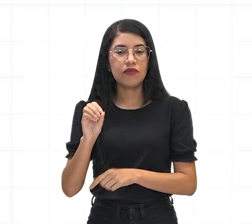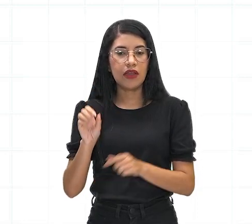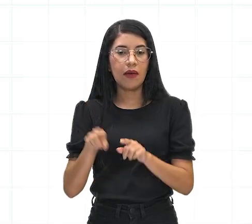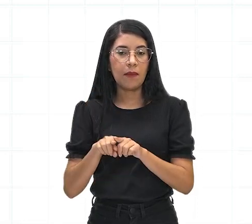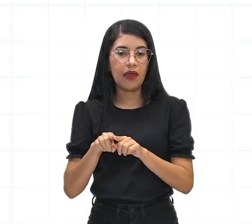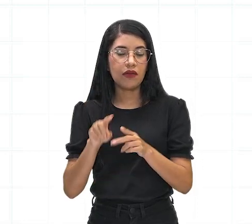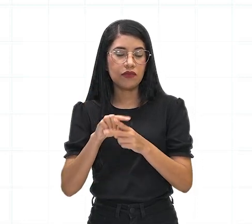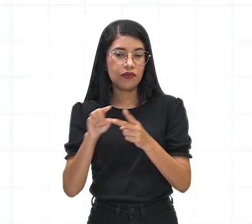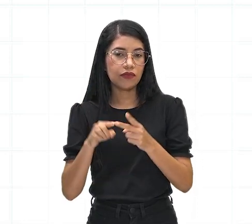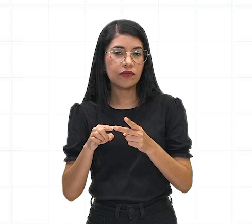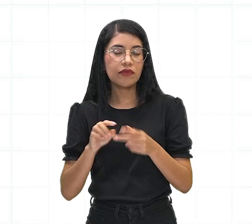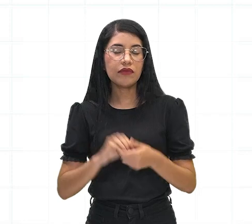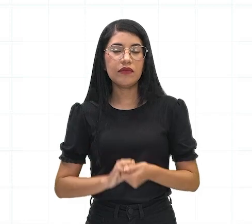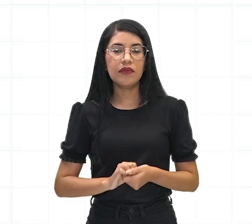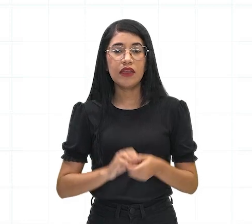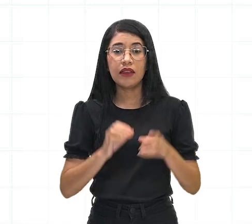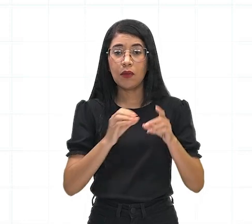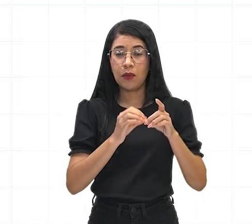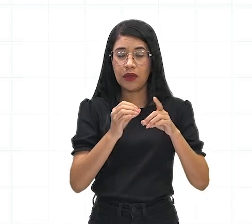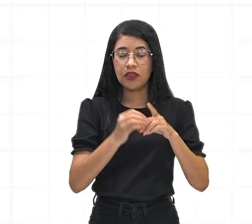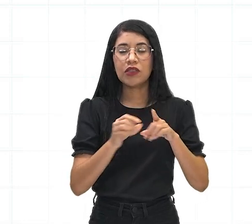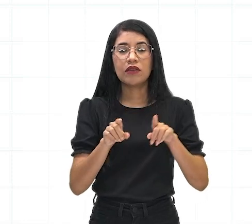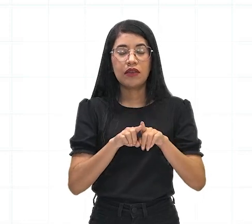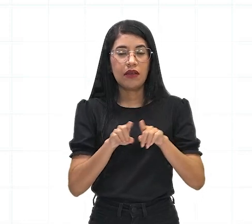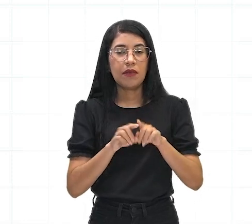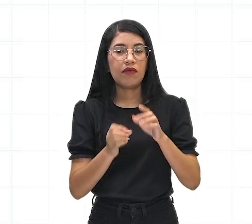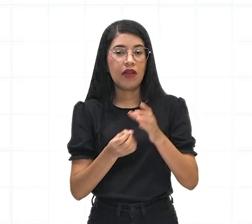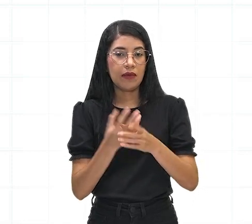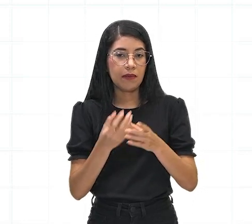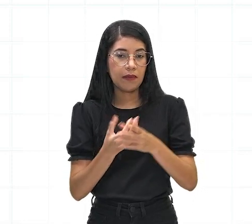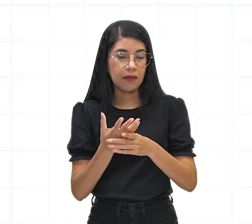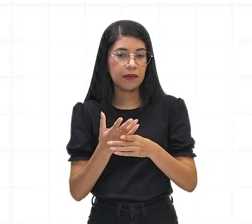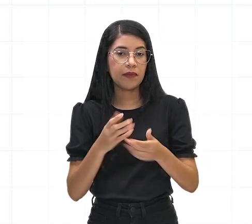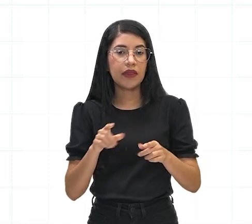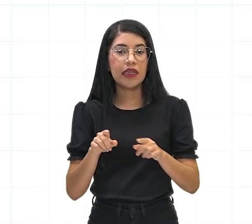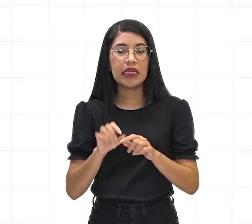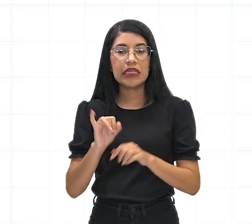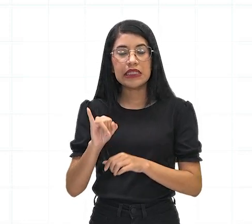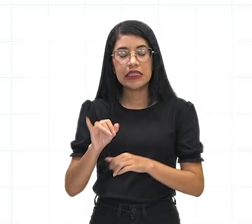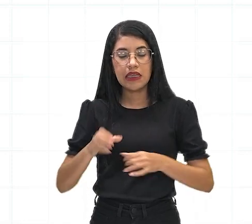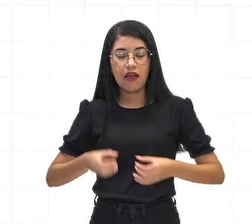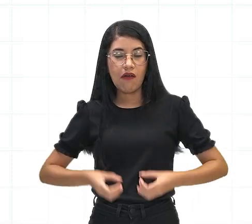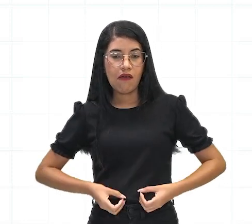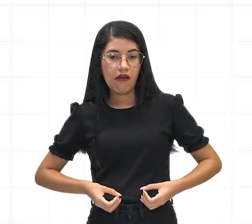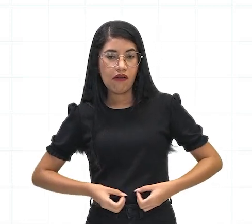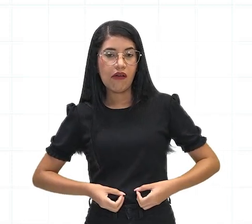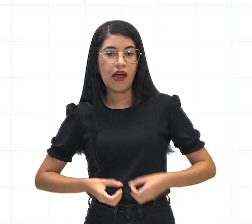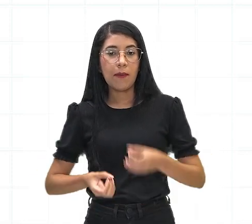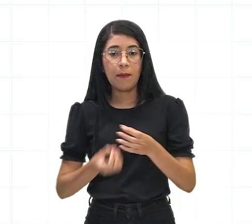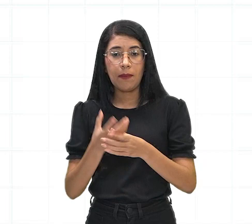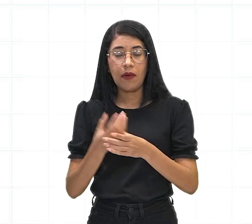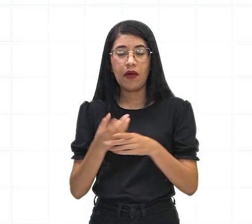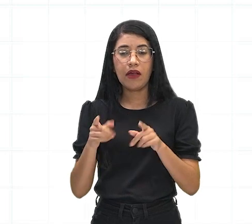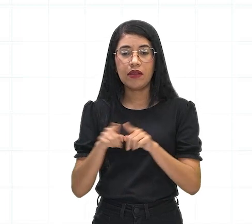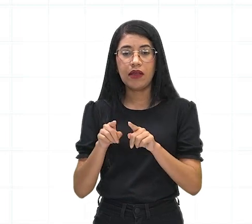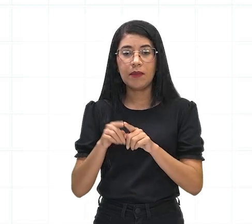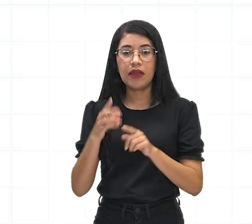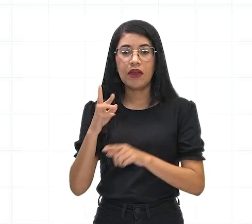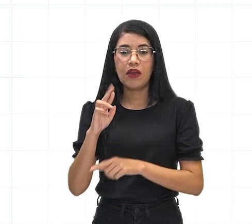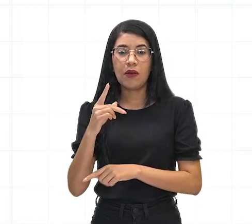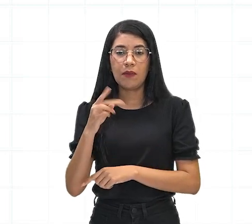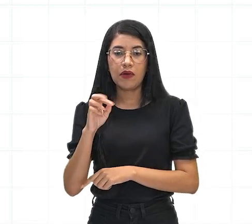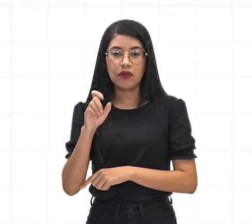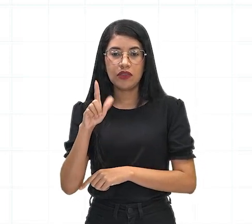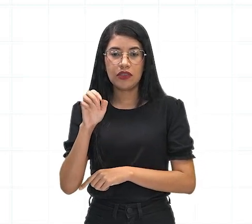secretar testosterona sobre a ação desses hormônios e, no caso dos ovários, vão secretar